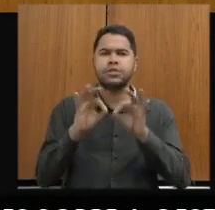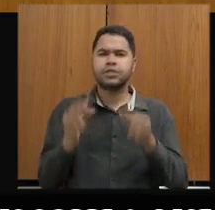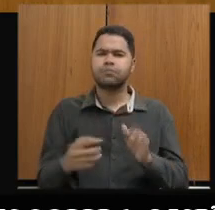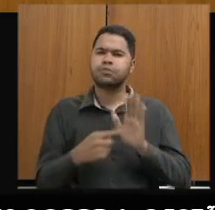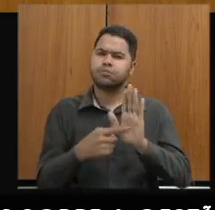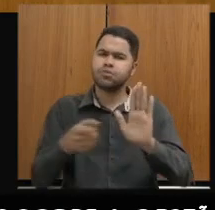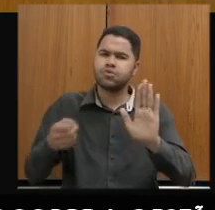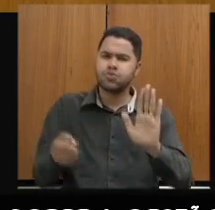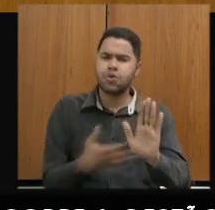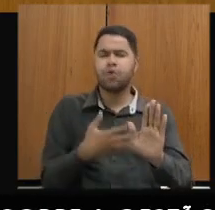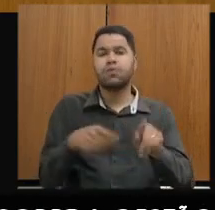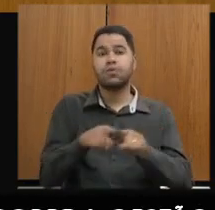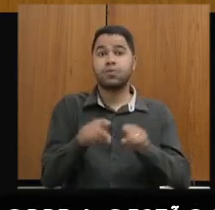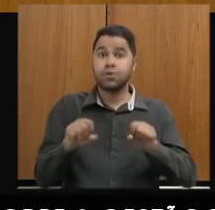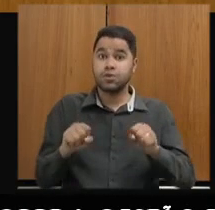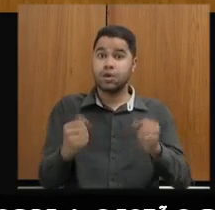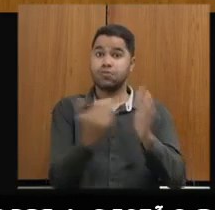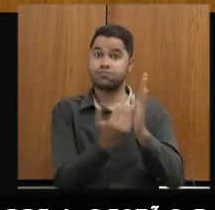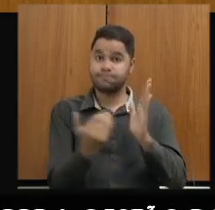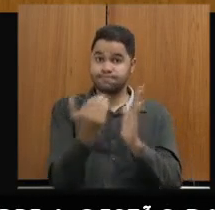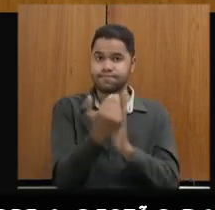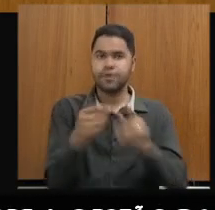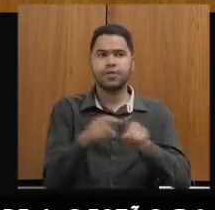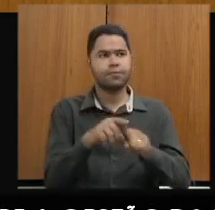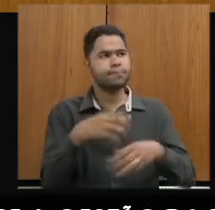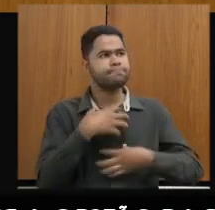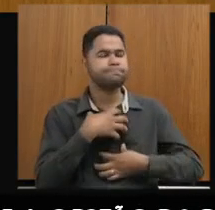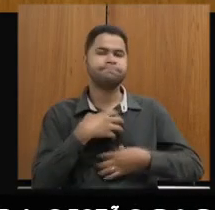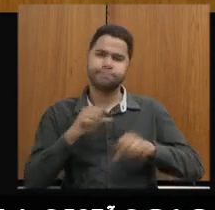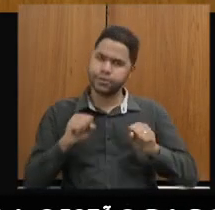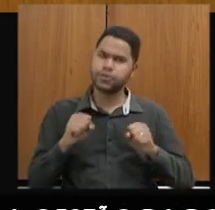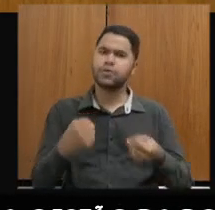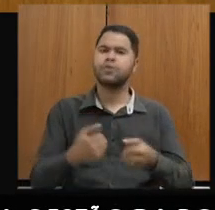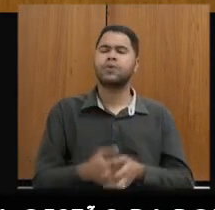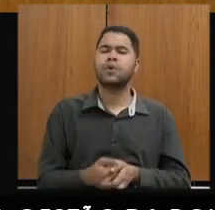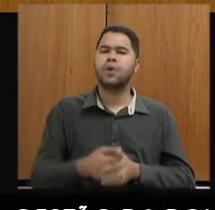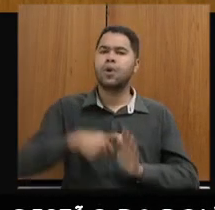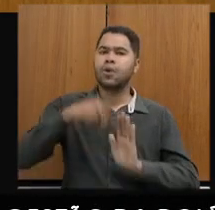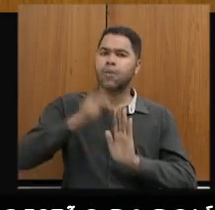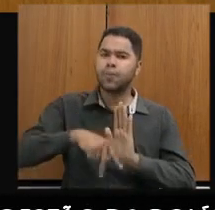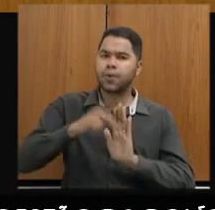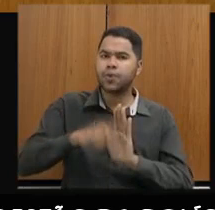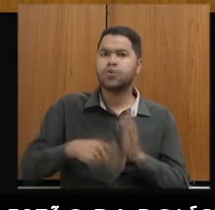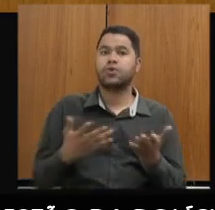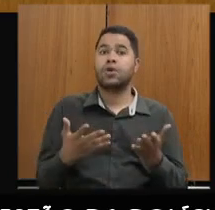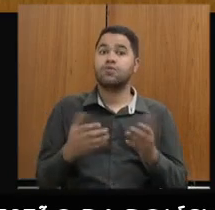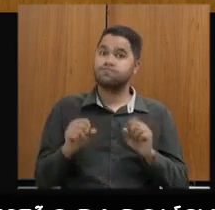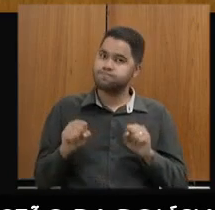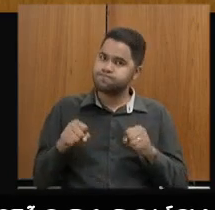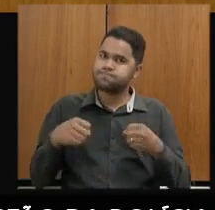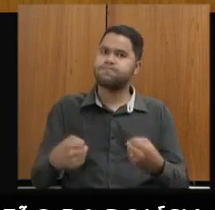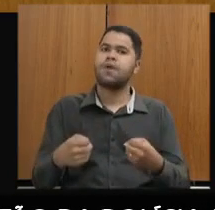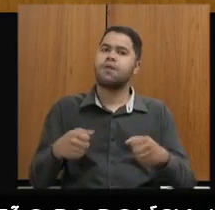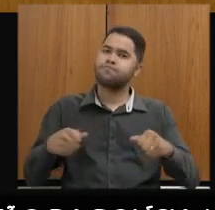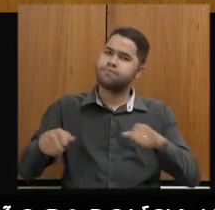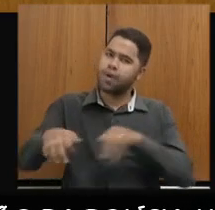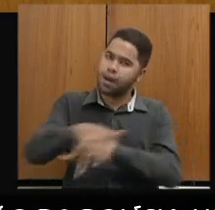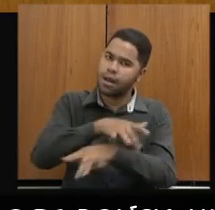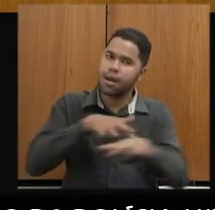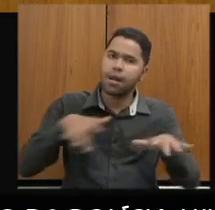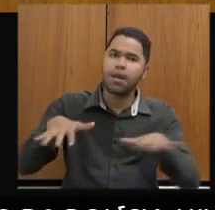Salvador aumentar a segurança EA sensação de segurança na Então os nossos projetos o nosso esforço a nossa energia